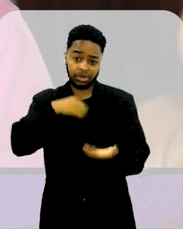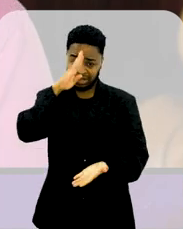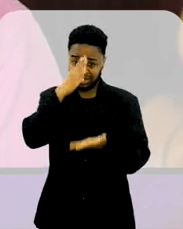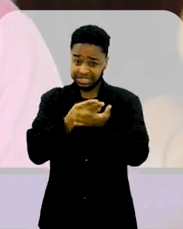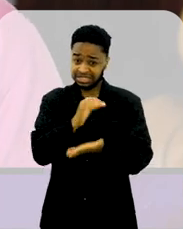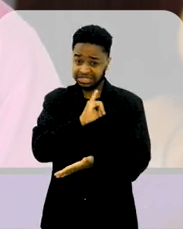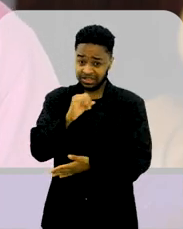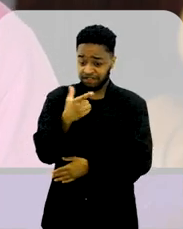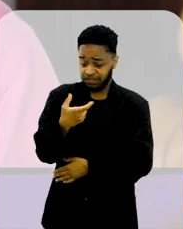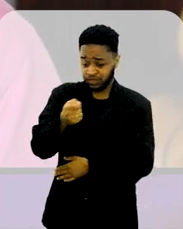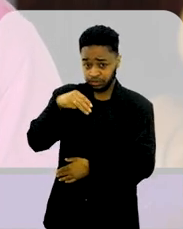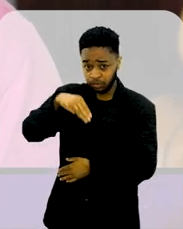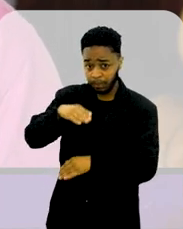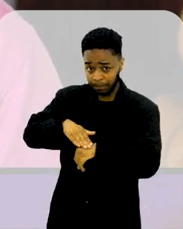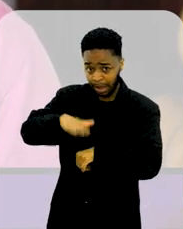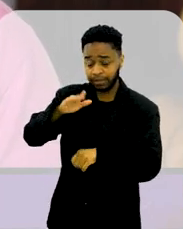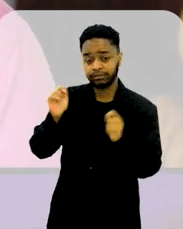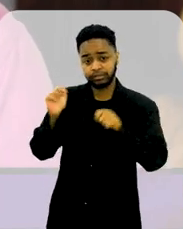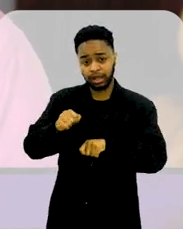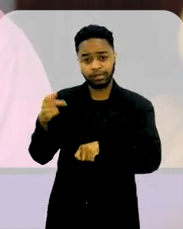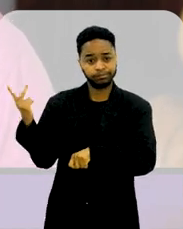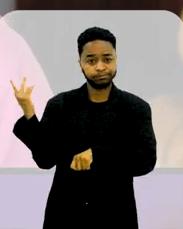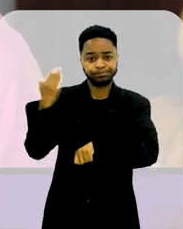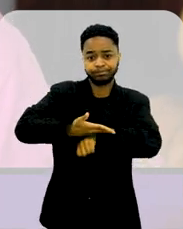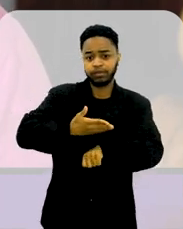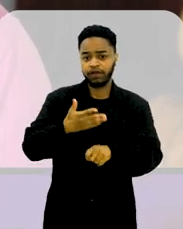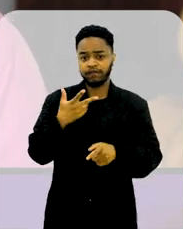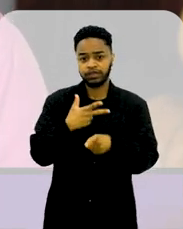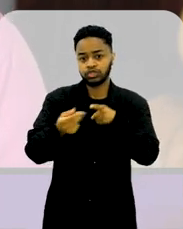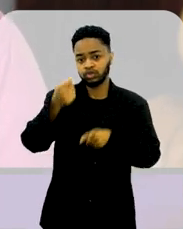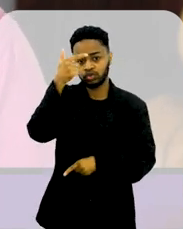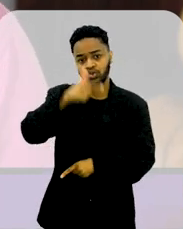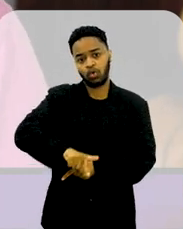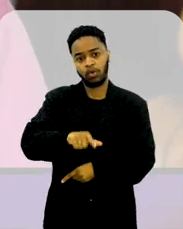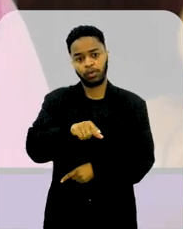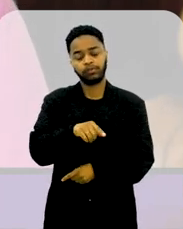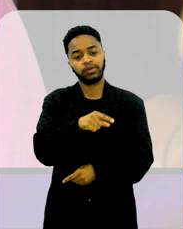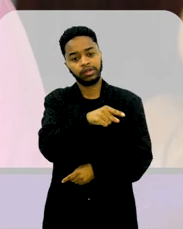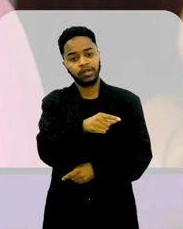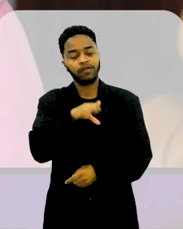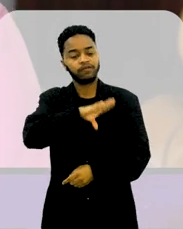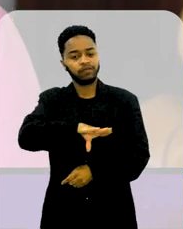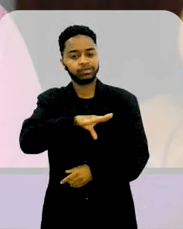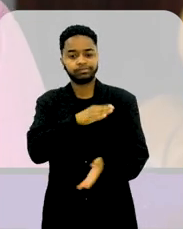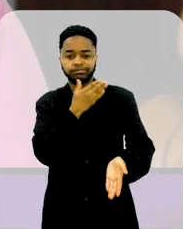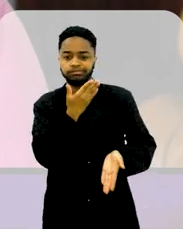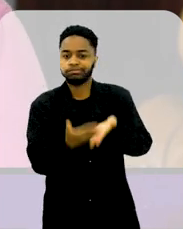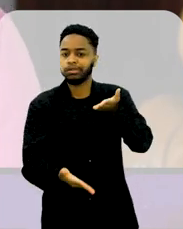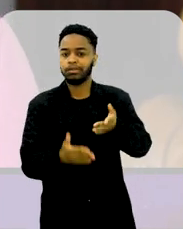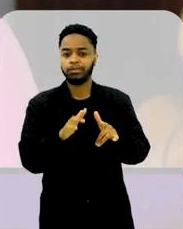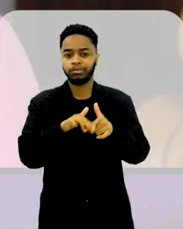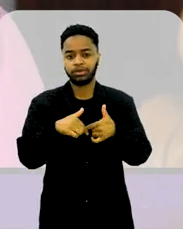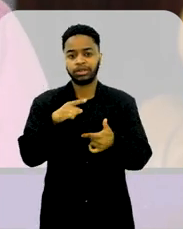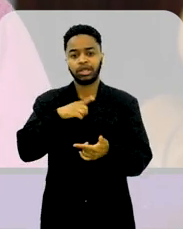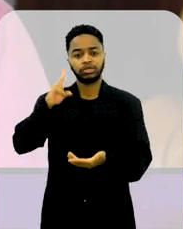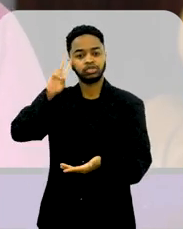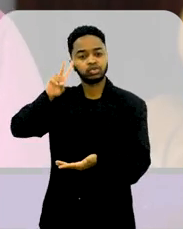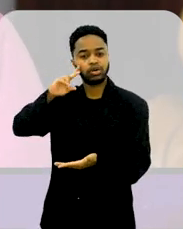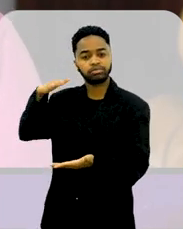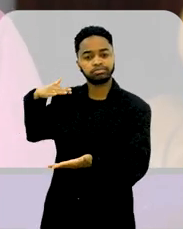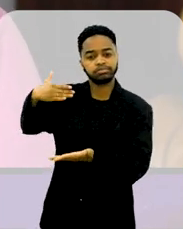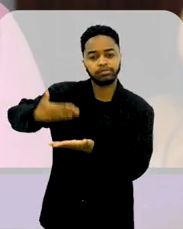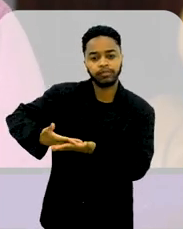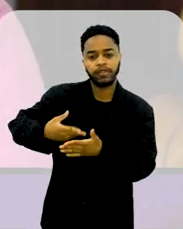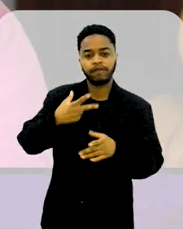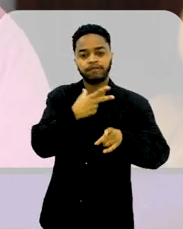empatar ou quem sabe até virar e praticar mais um vexame para a história rica de